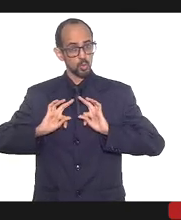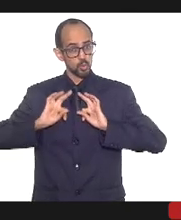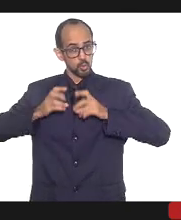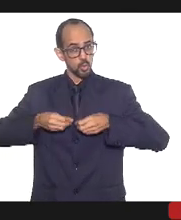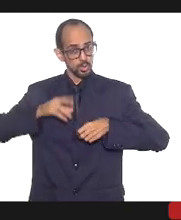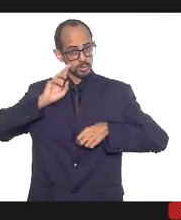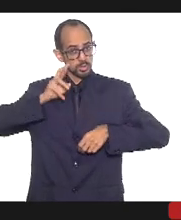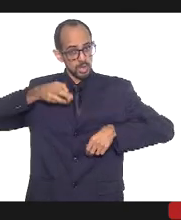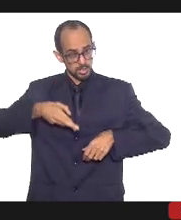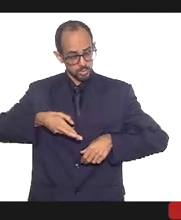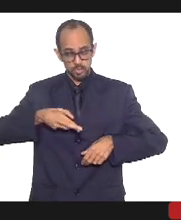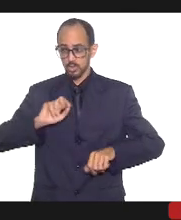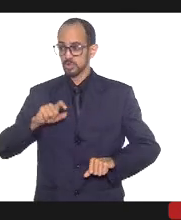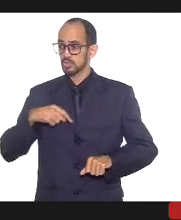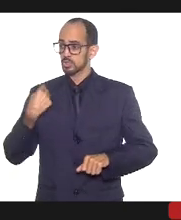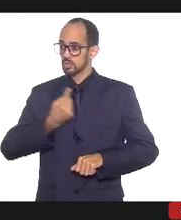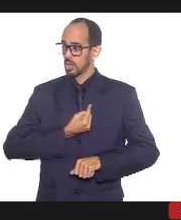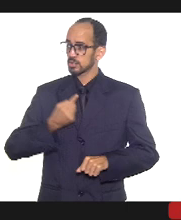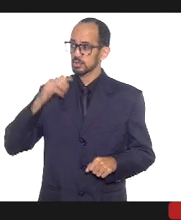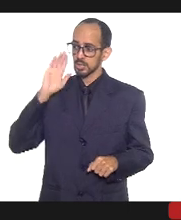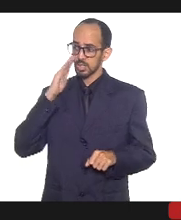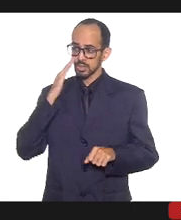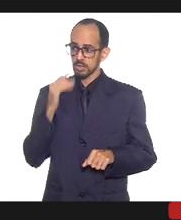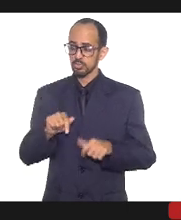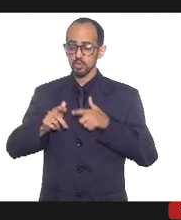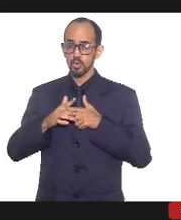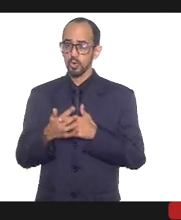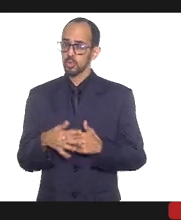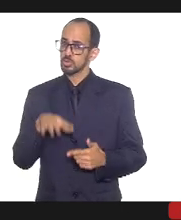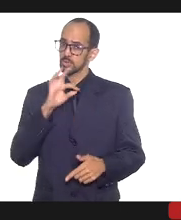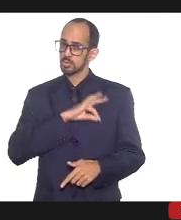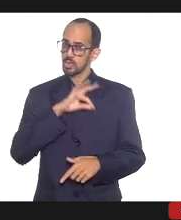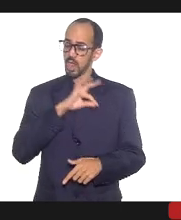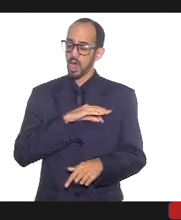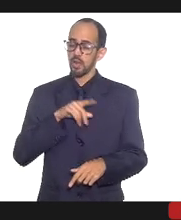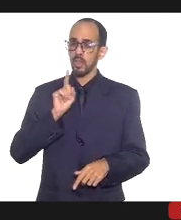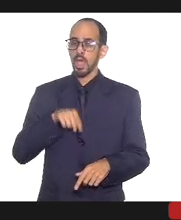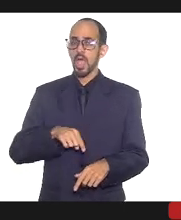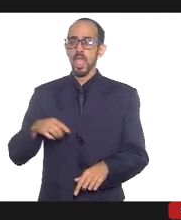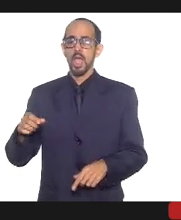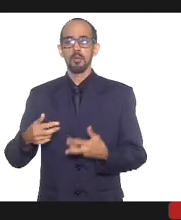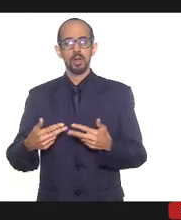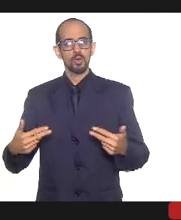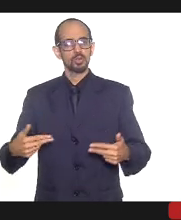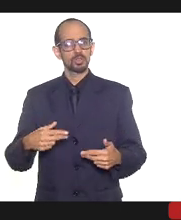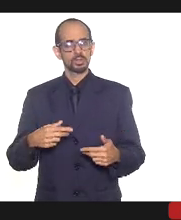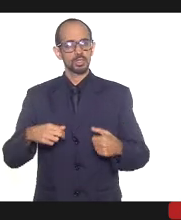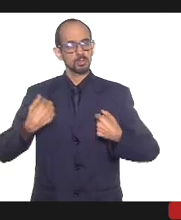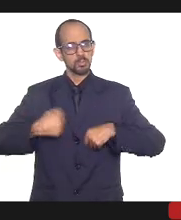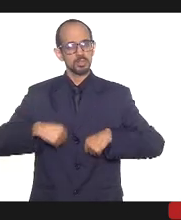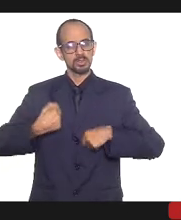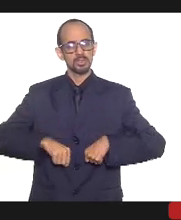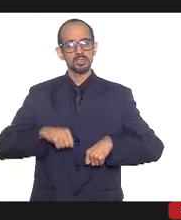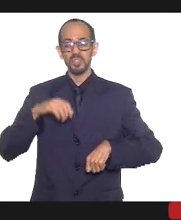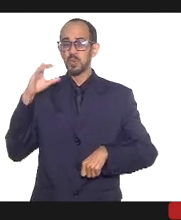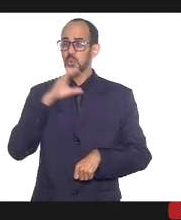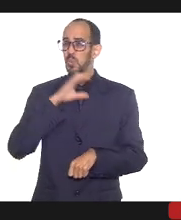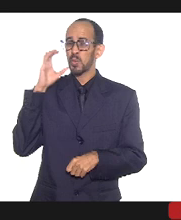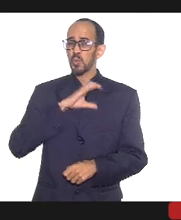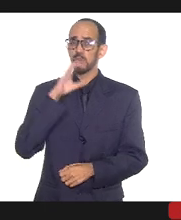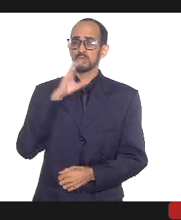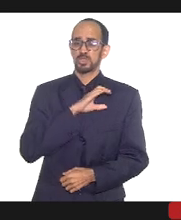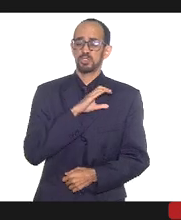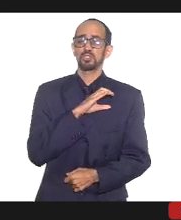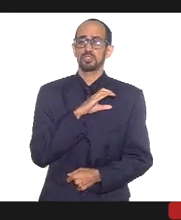entendemos que, claro, a recomposição salarial é algo premente, é uma necessidade mais